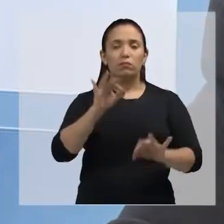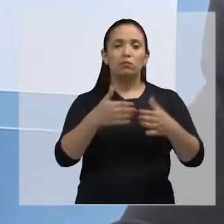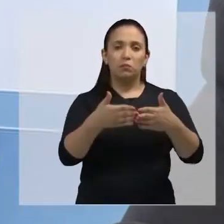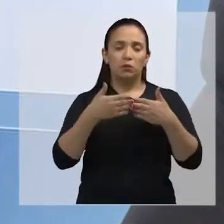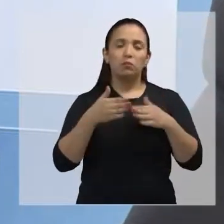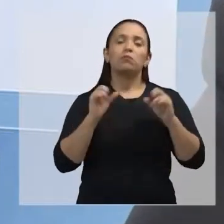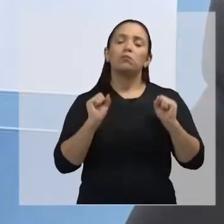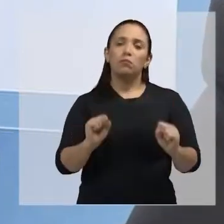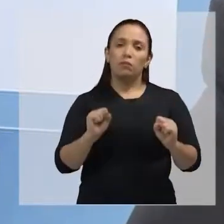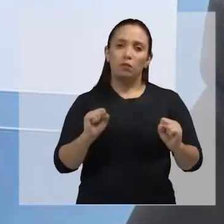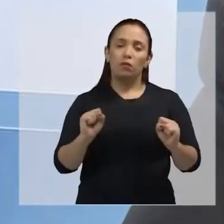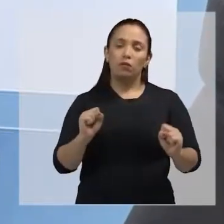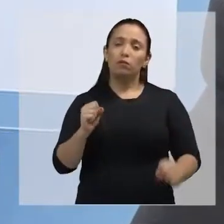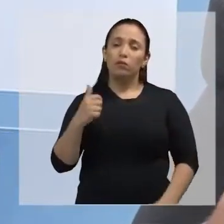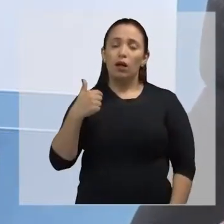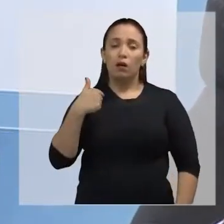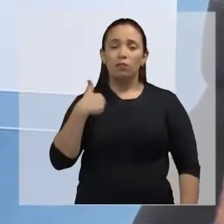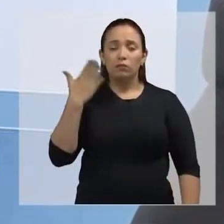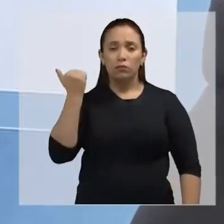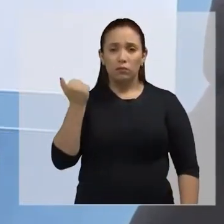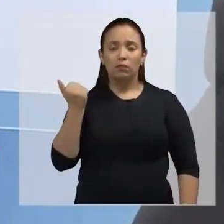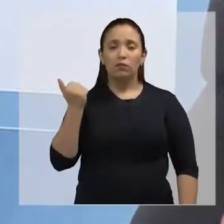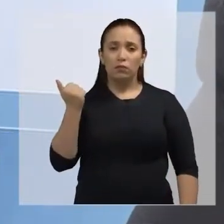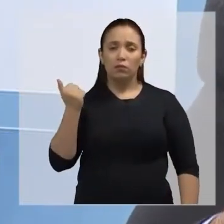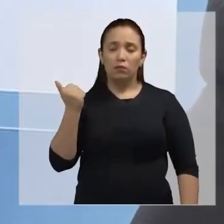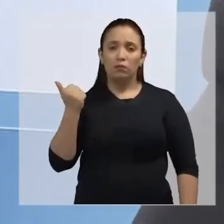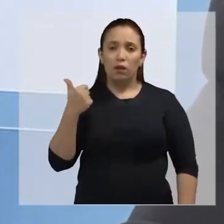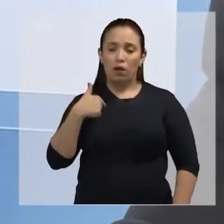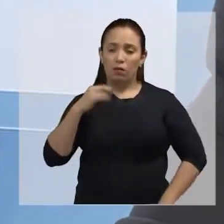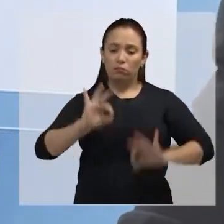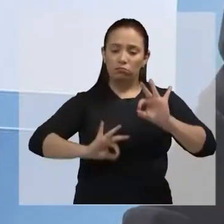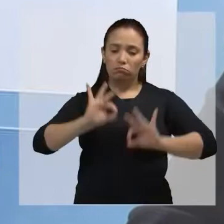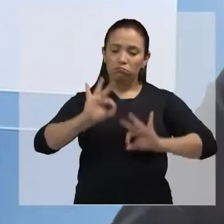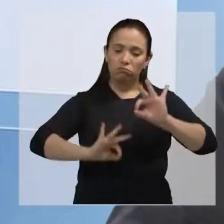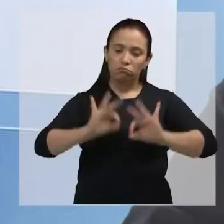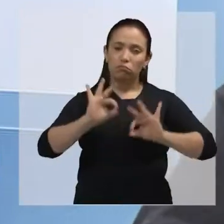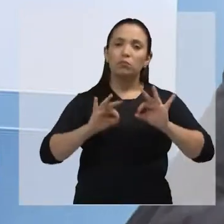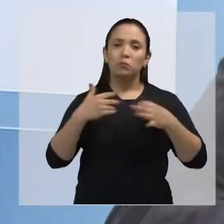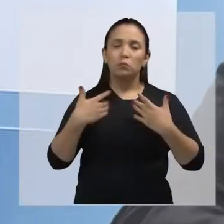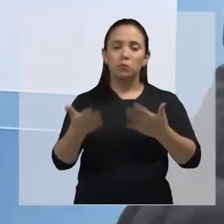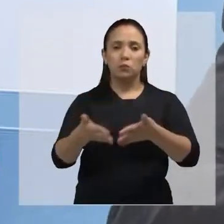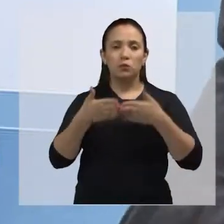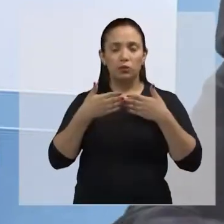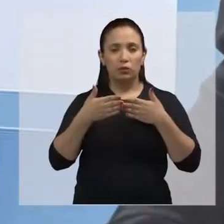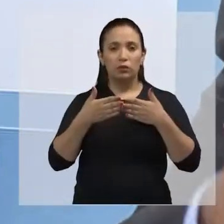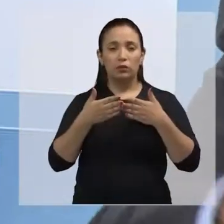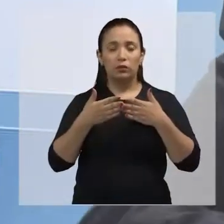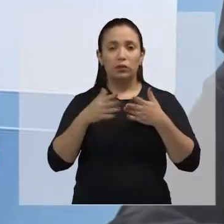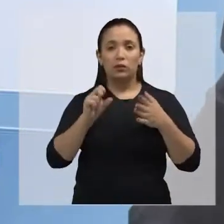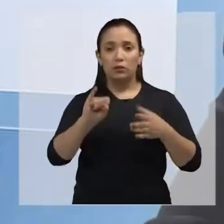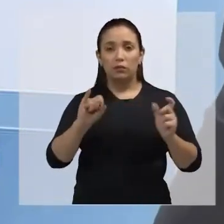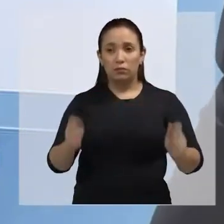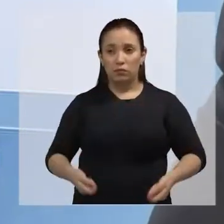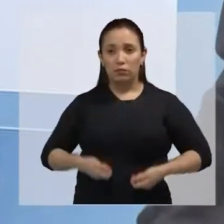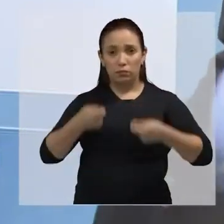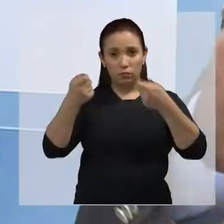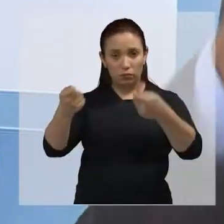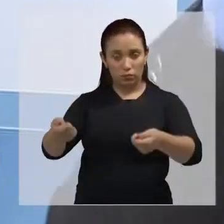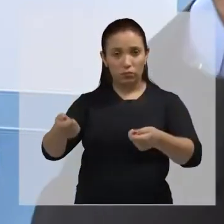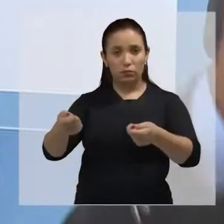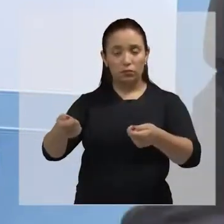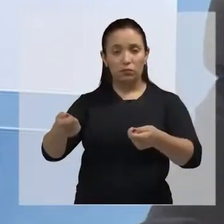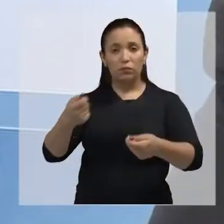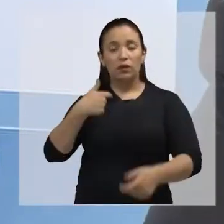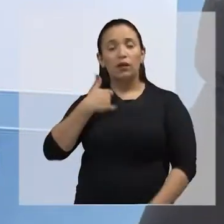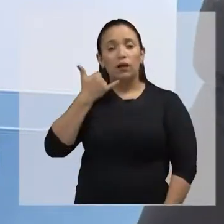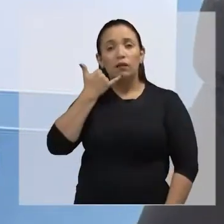Eu não sou juiz não, mas não sou advogado não, mas sei disso. Eu posso fazer, eu na cadeia estando preso, eu posso fazer o meu pedido. Se chegar na mão dele, ele tem que... Posso fazer